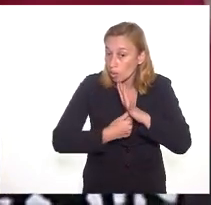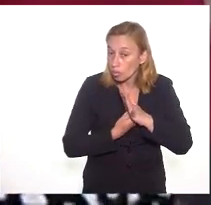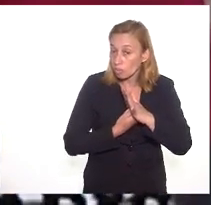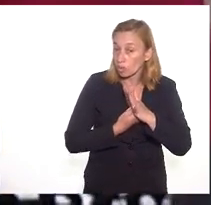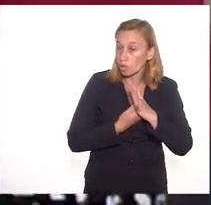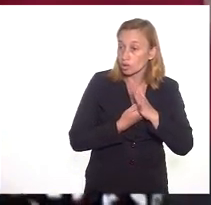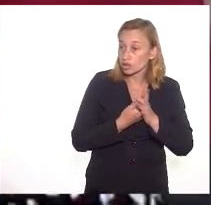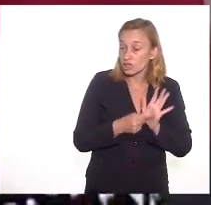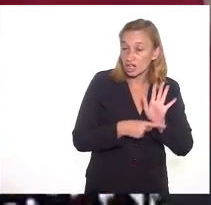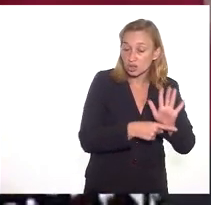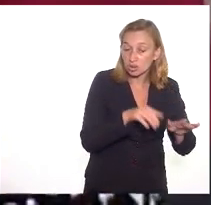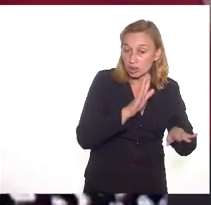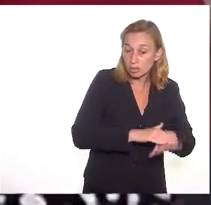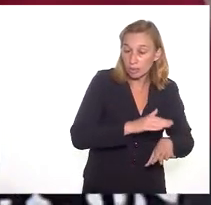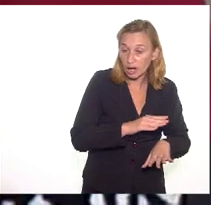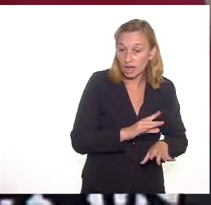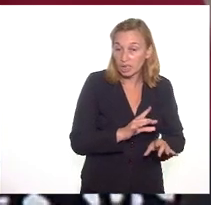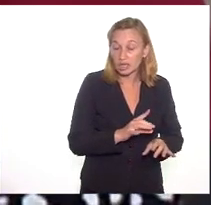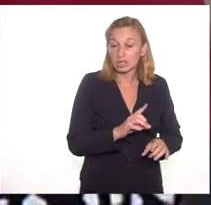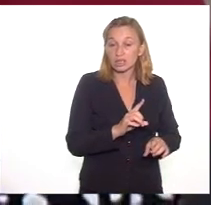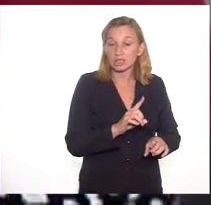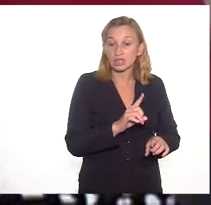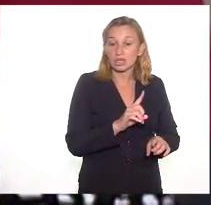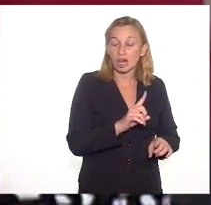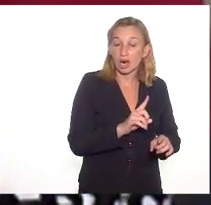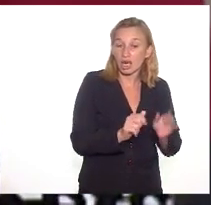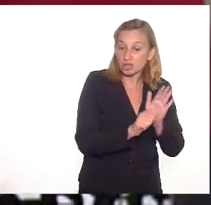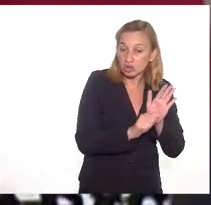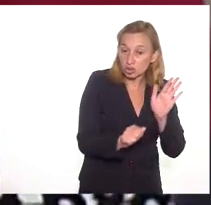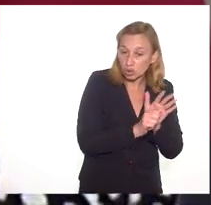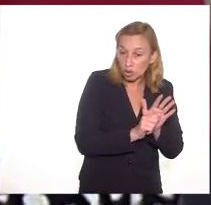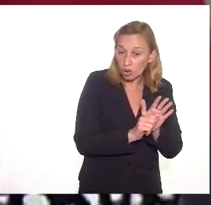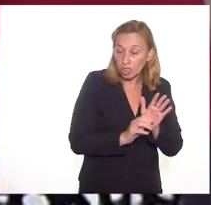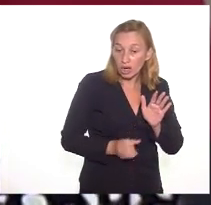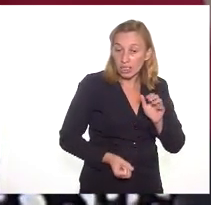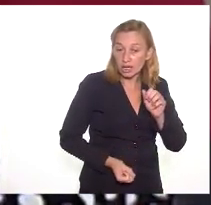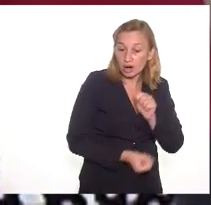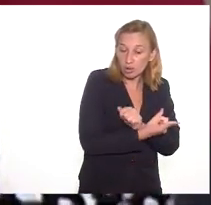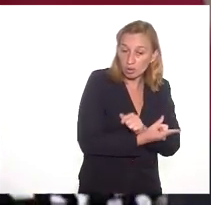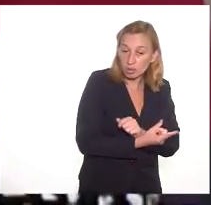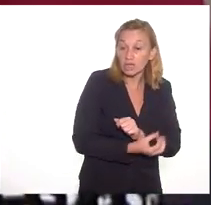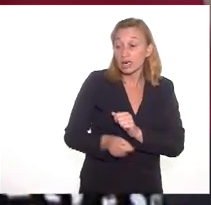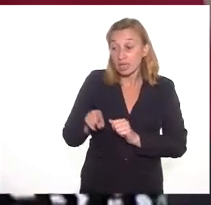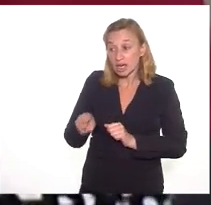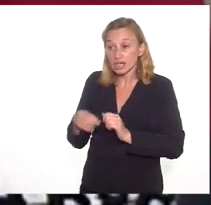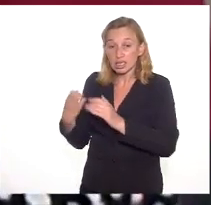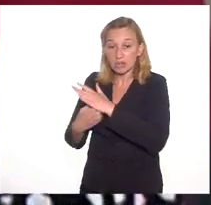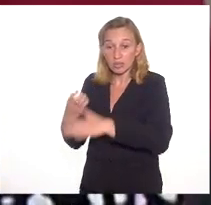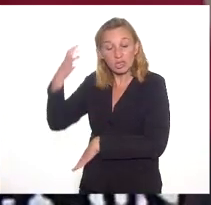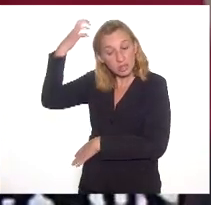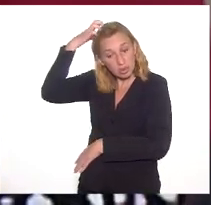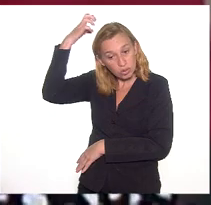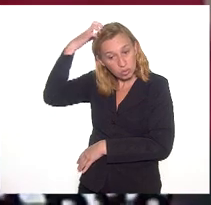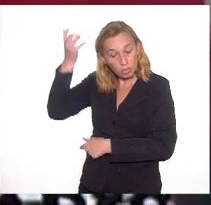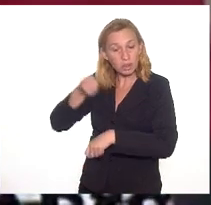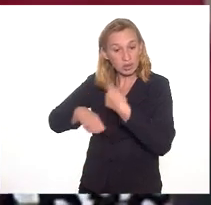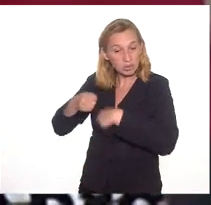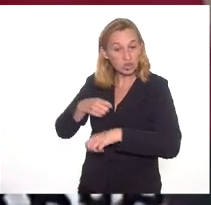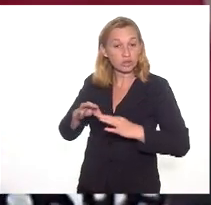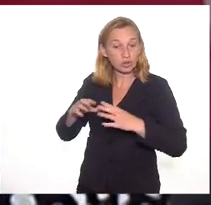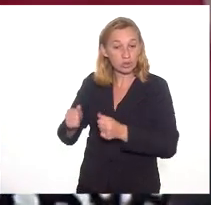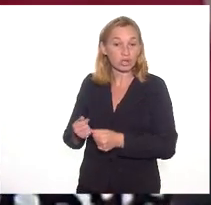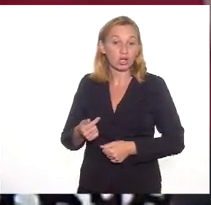tráfico de drogas, que aquece a corrupção, que essas empresas sejam punidas sob o âmbito fiscal e administrativo. Então,